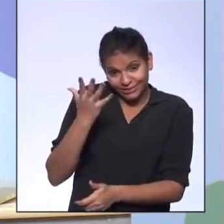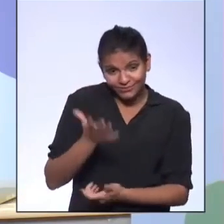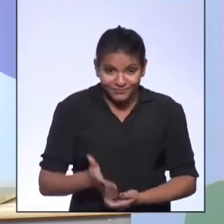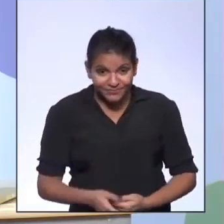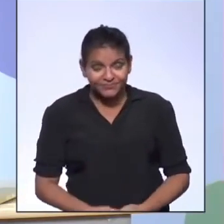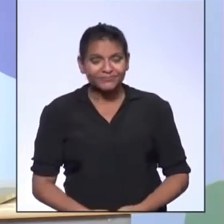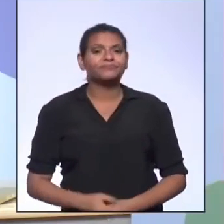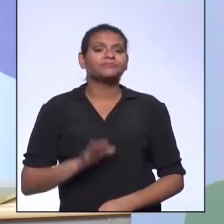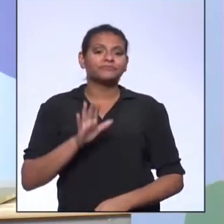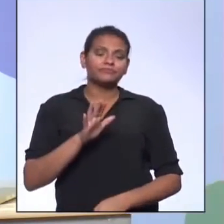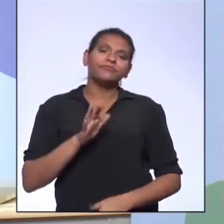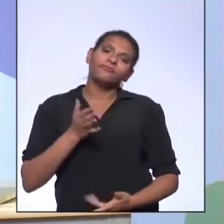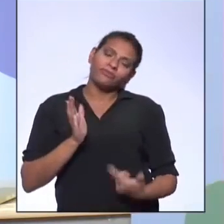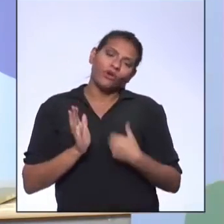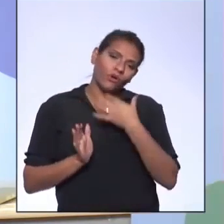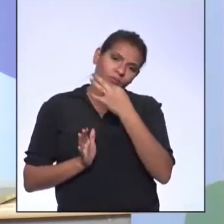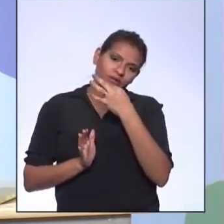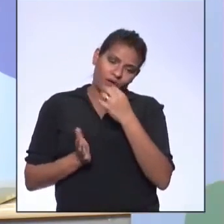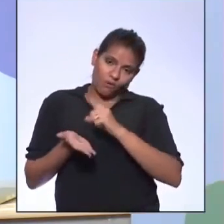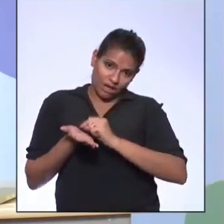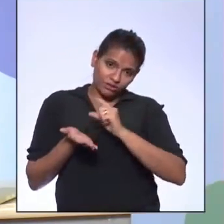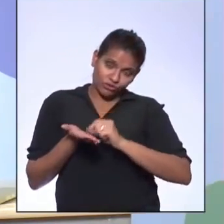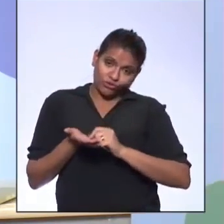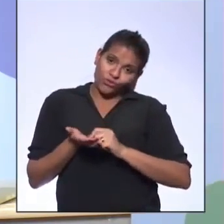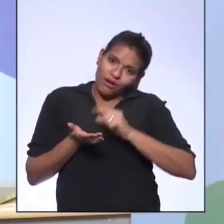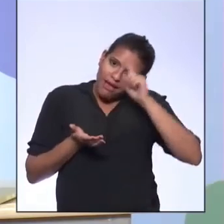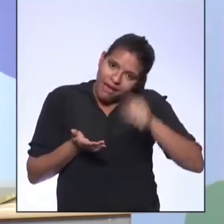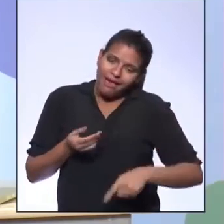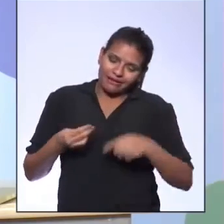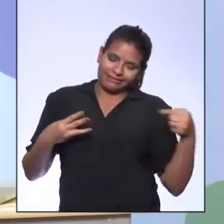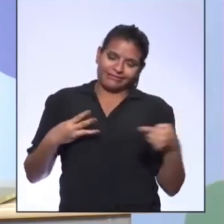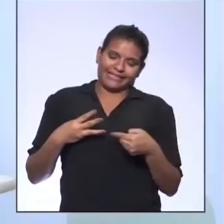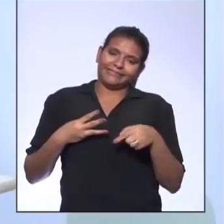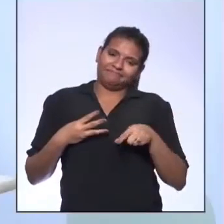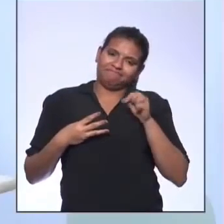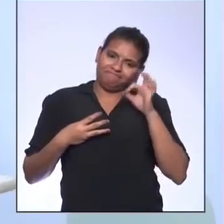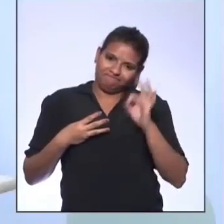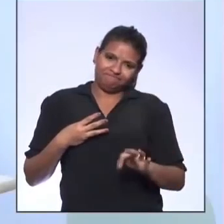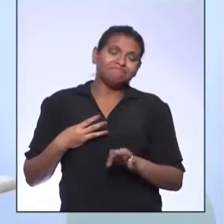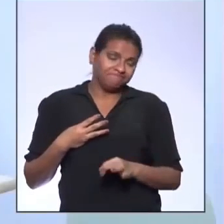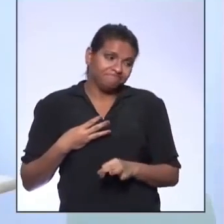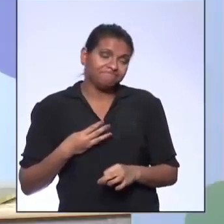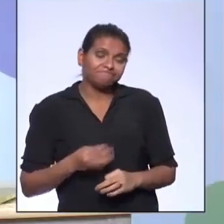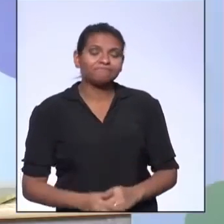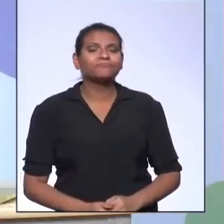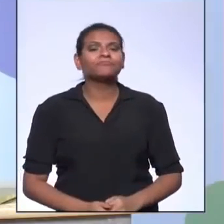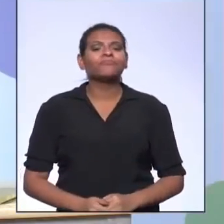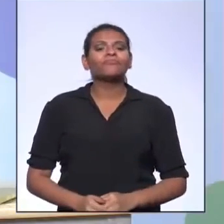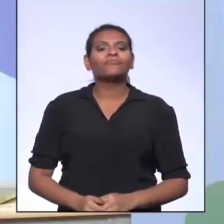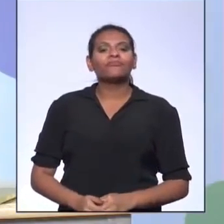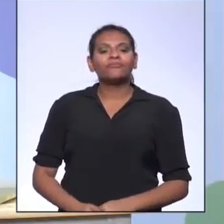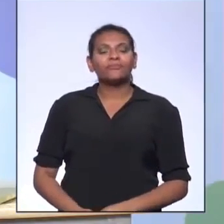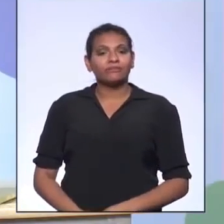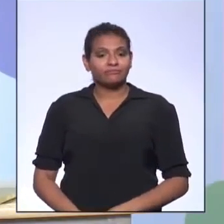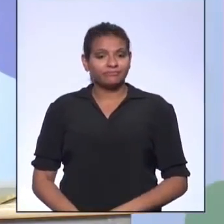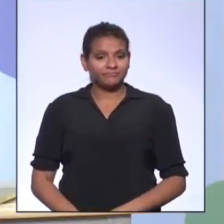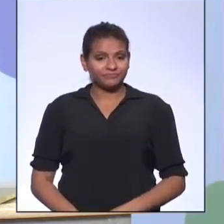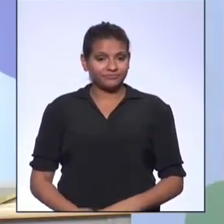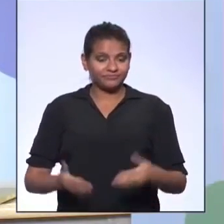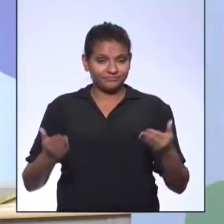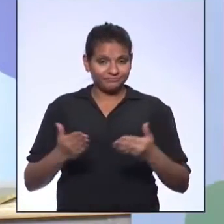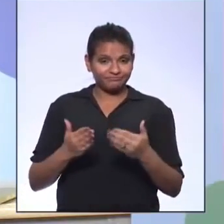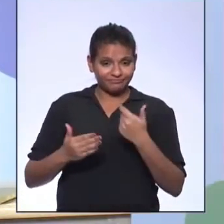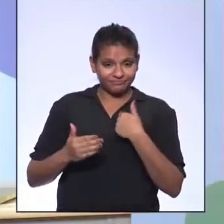mas aqui no artigo de opinião a gente tem que ser o 3, não tem jeito, né? Isso, exato. Então vamos lá para a próxima. A professora está aqui arrasando